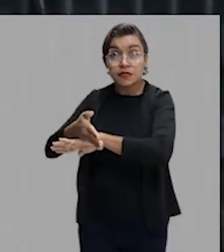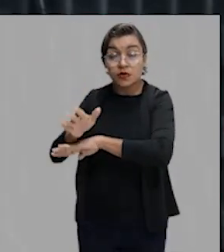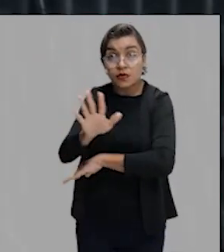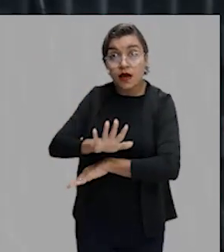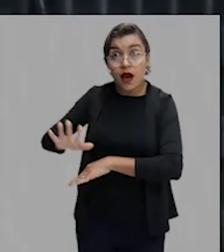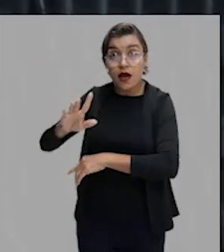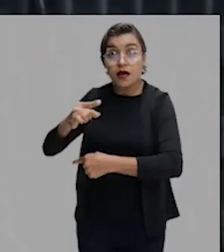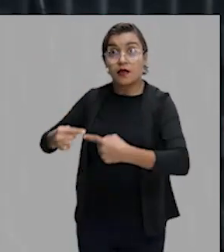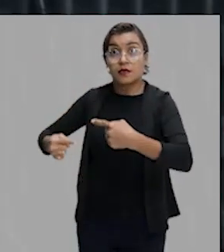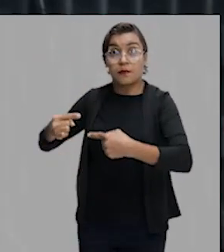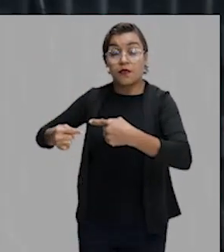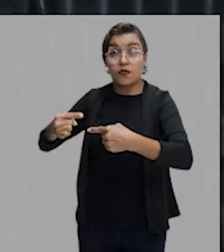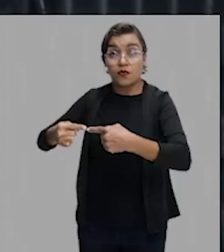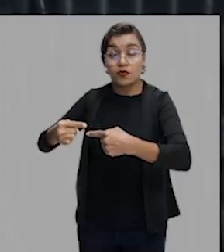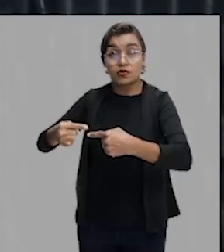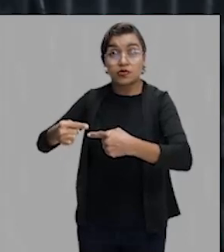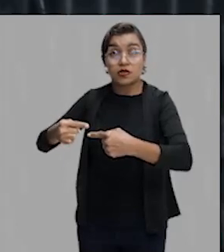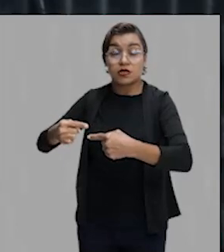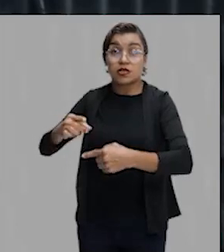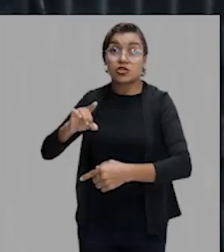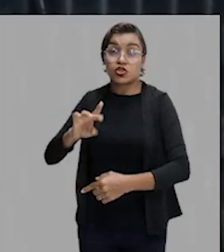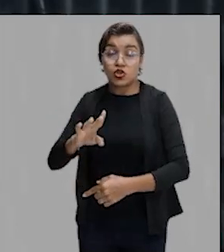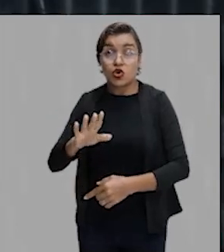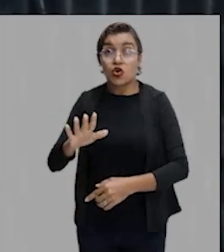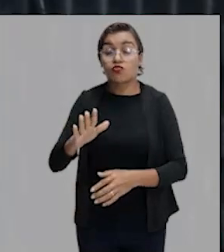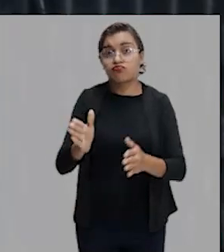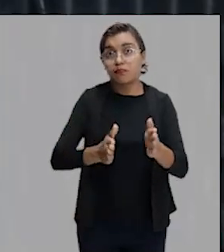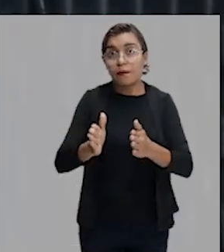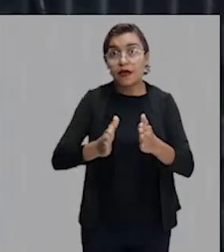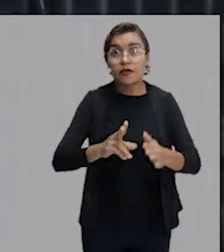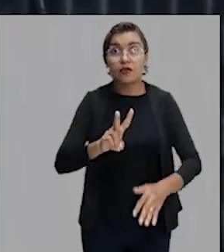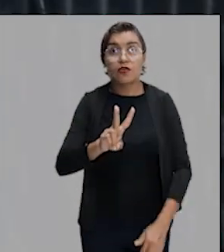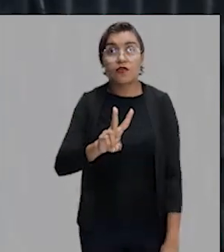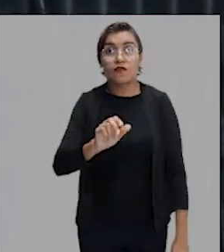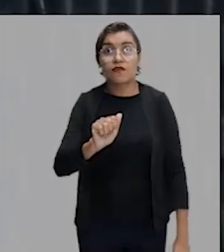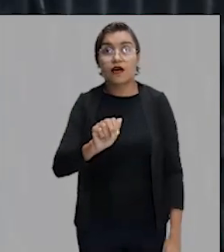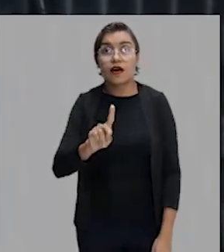se consolidar somente na era Vargas. Em